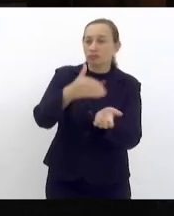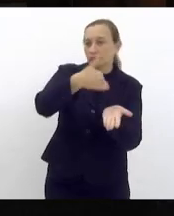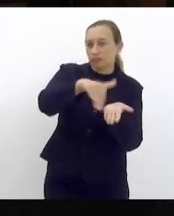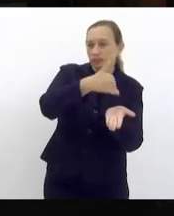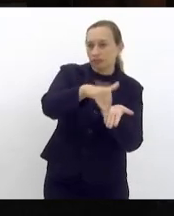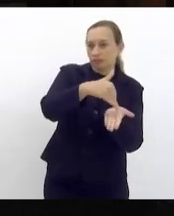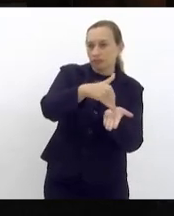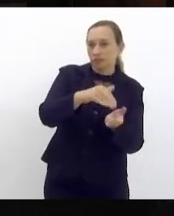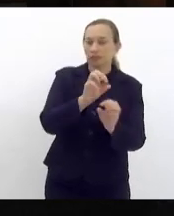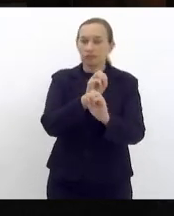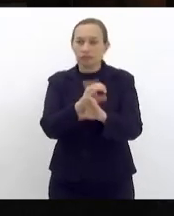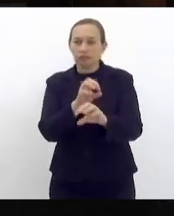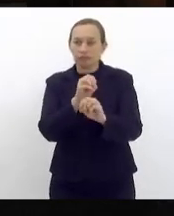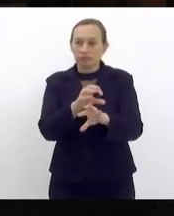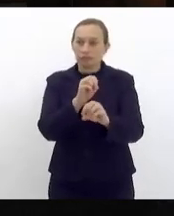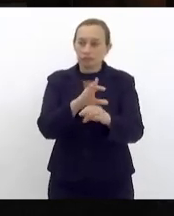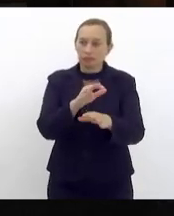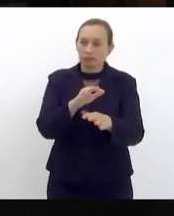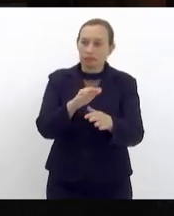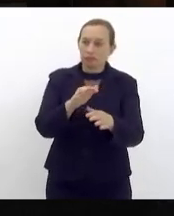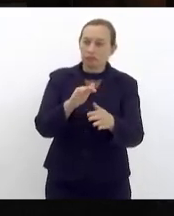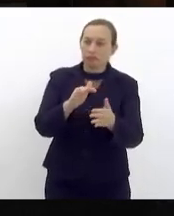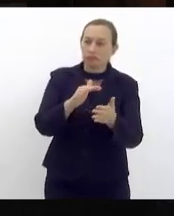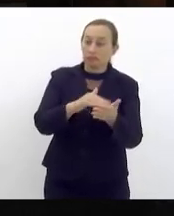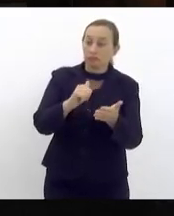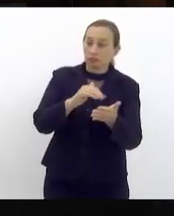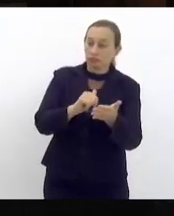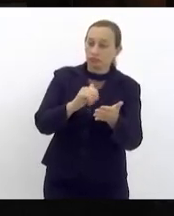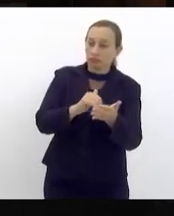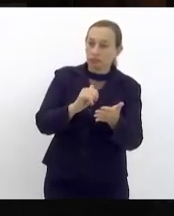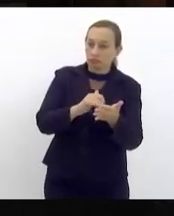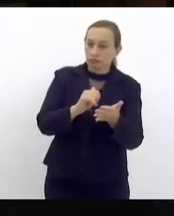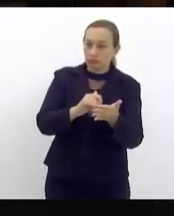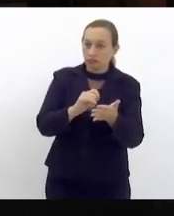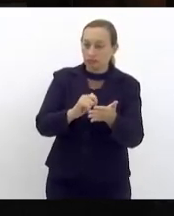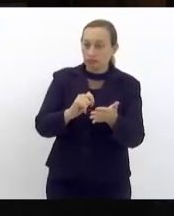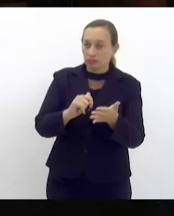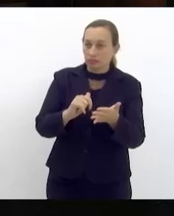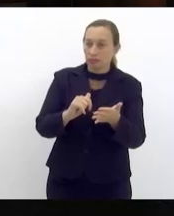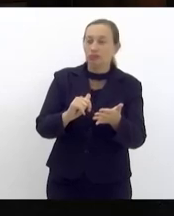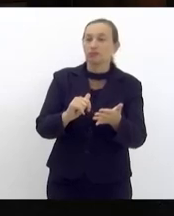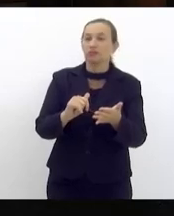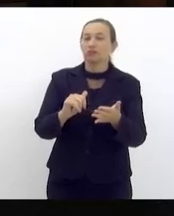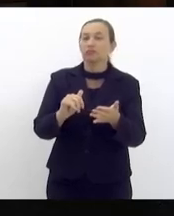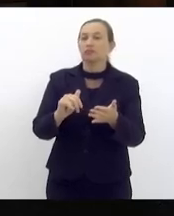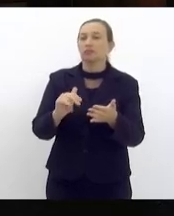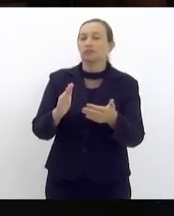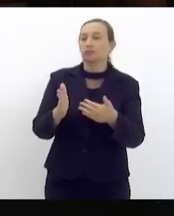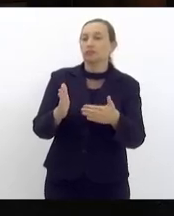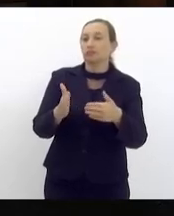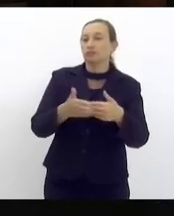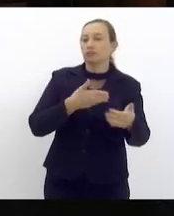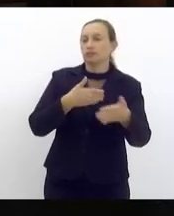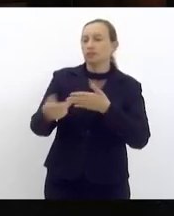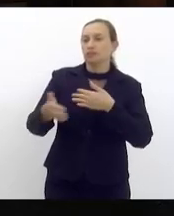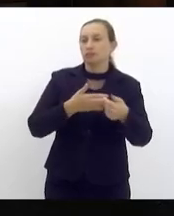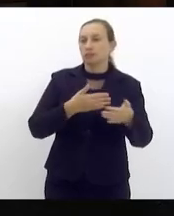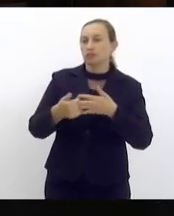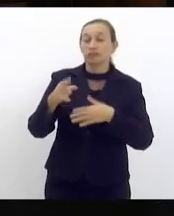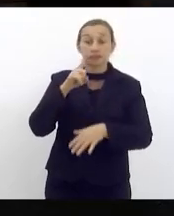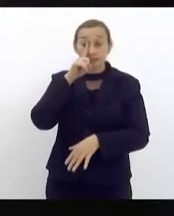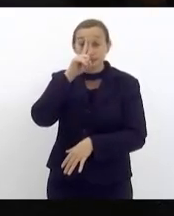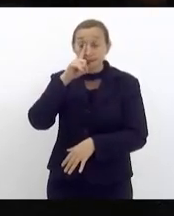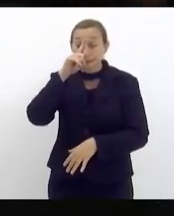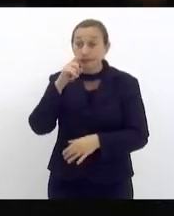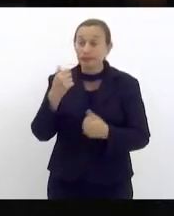de educação para desarticular e monitorar possíveis casos então é preciso monitorar